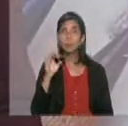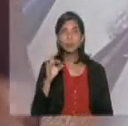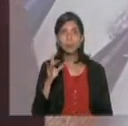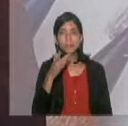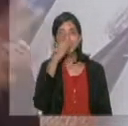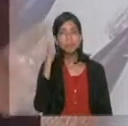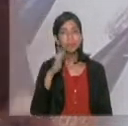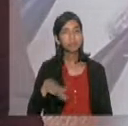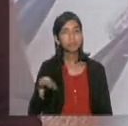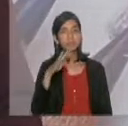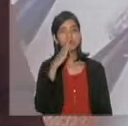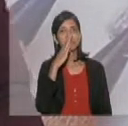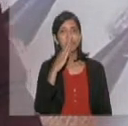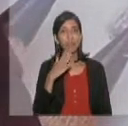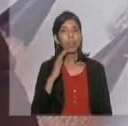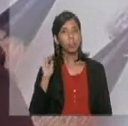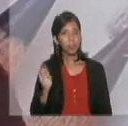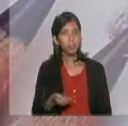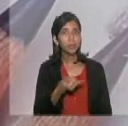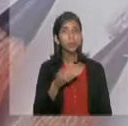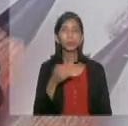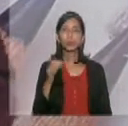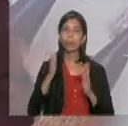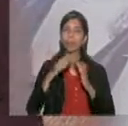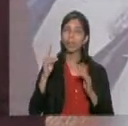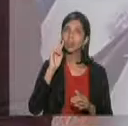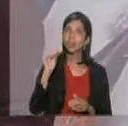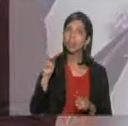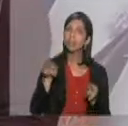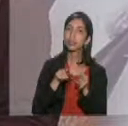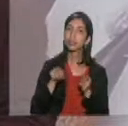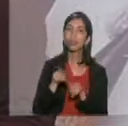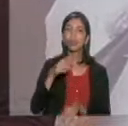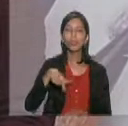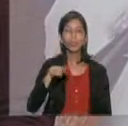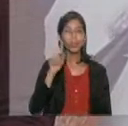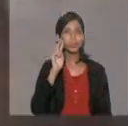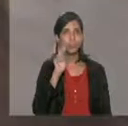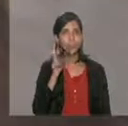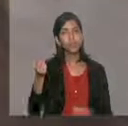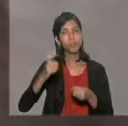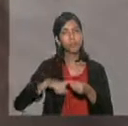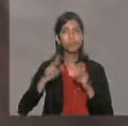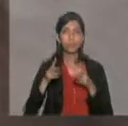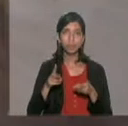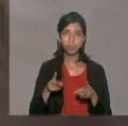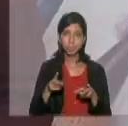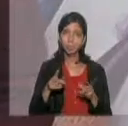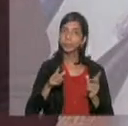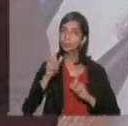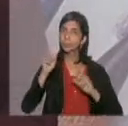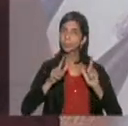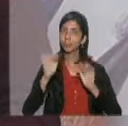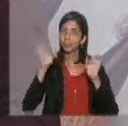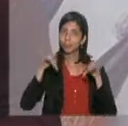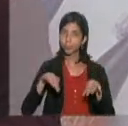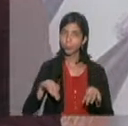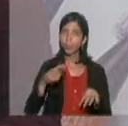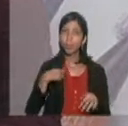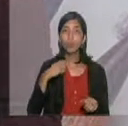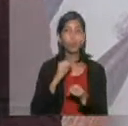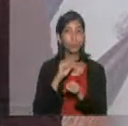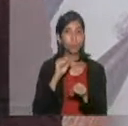hora ela não vai mais querer cenoura, mas ela aceita um pouquinho do arroz e do feijão. Então, a gente vai deixando a criança guiar mesmo o processo. A quantidade